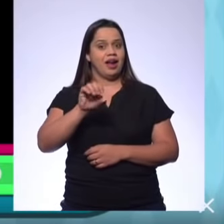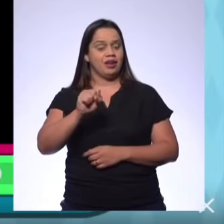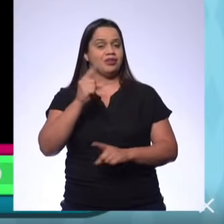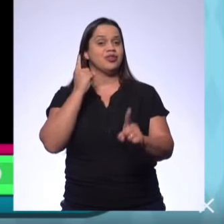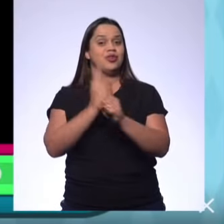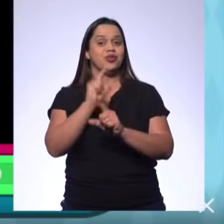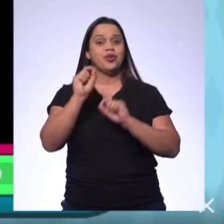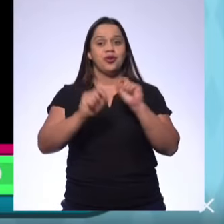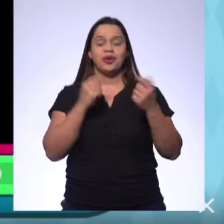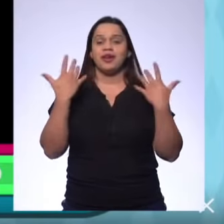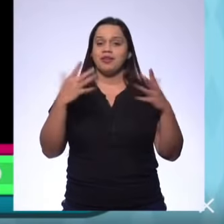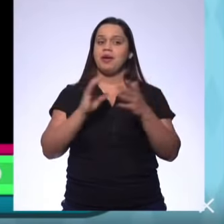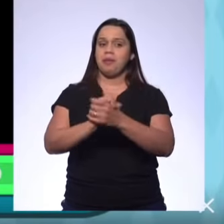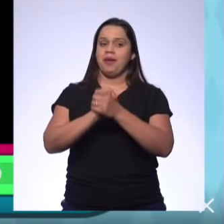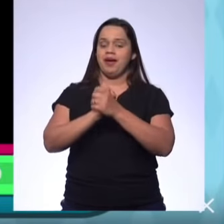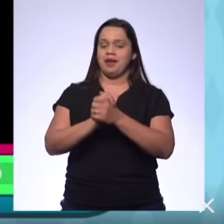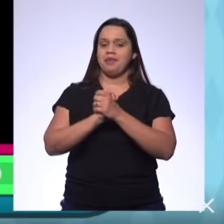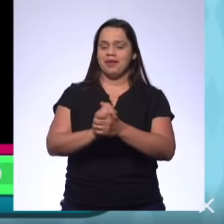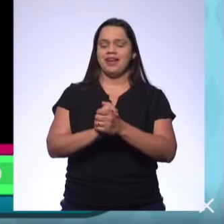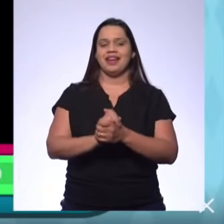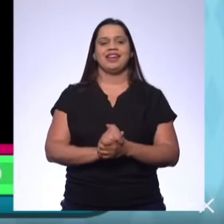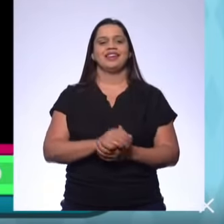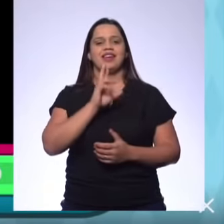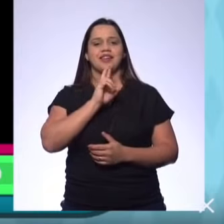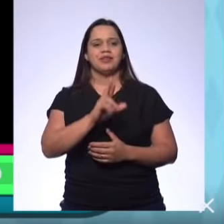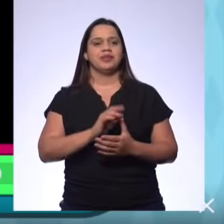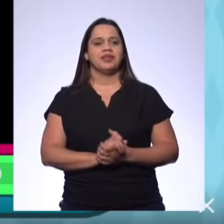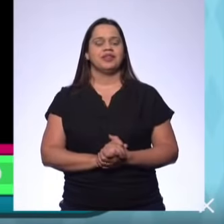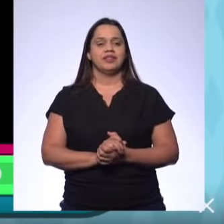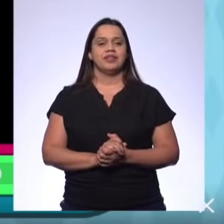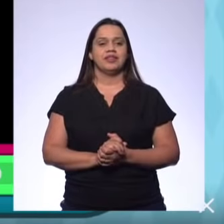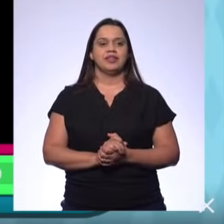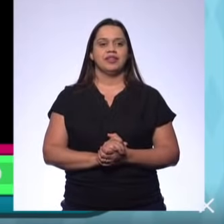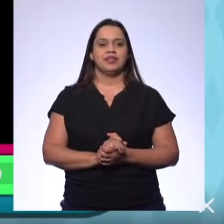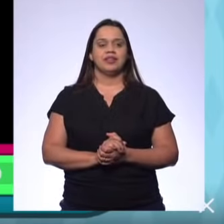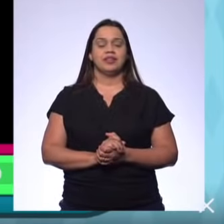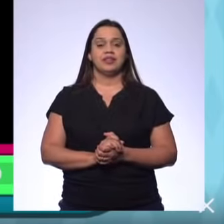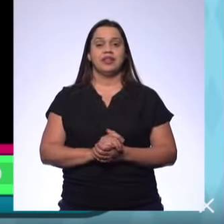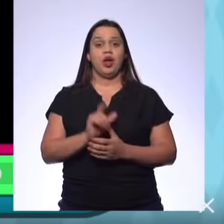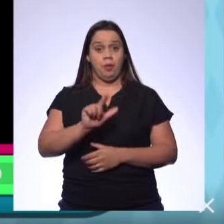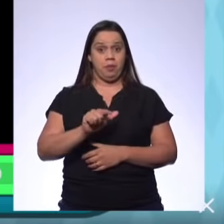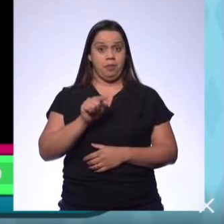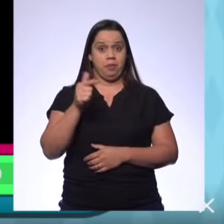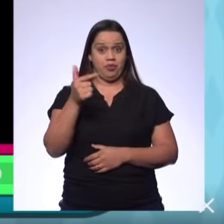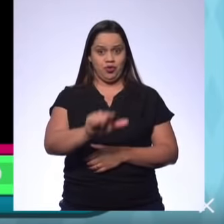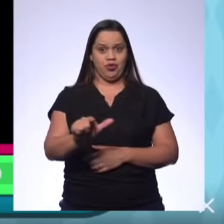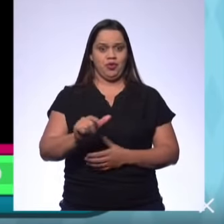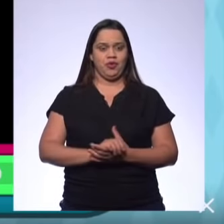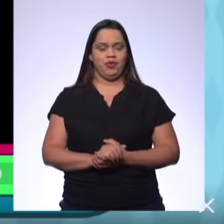Congratulations. Flood, isso bem. Escreva as palavras, gente. Não coloque só as letras. Next, a próxima.